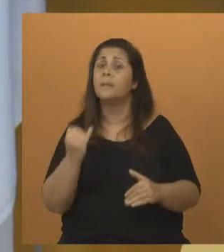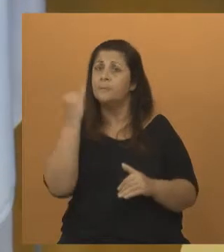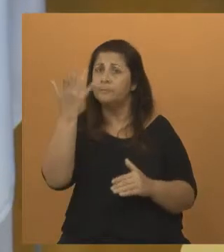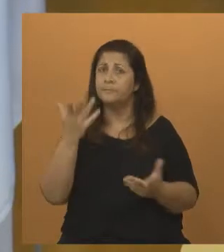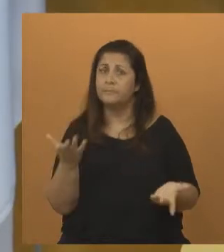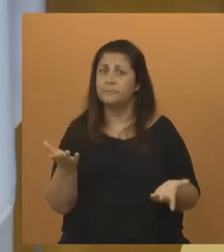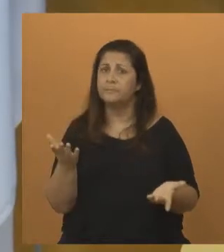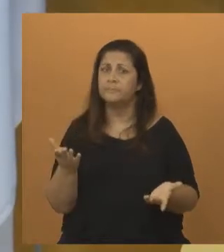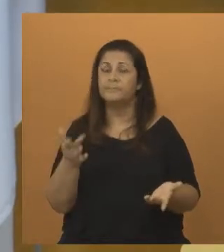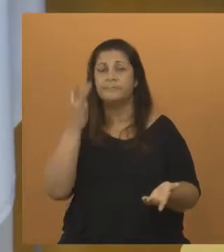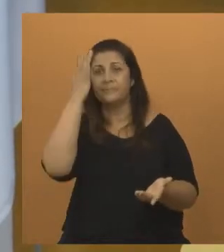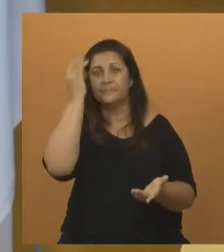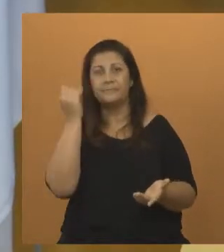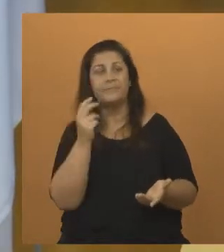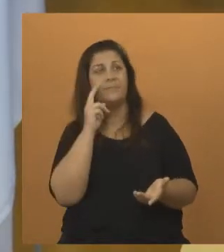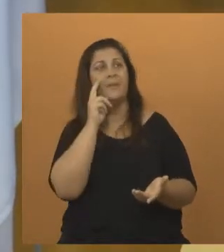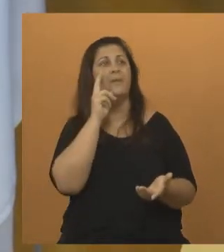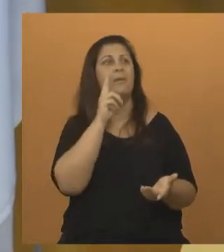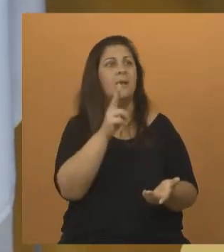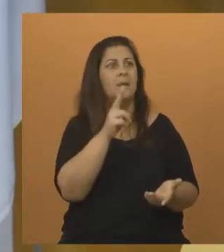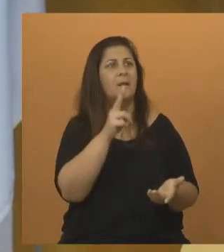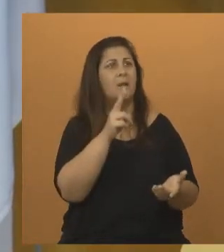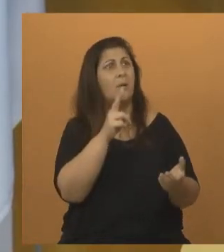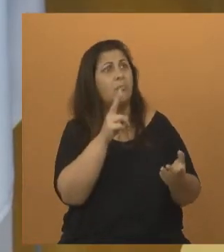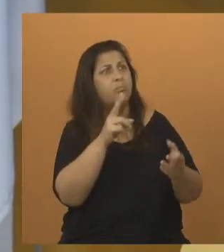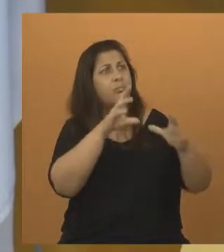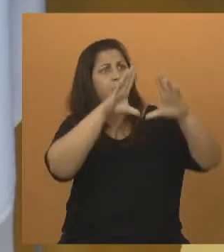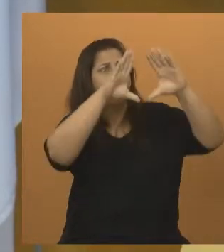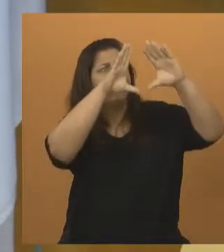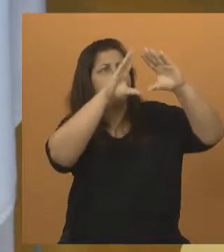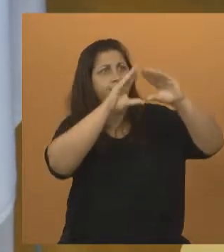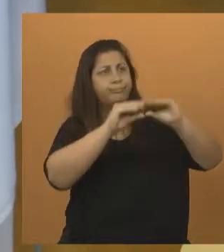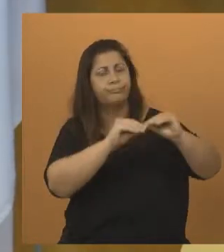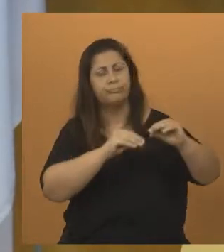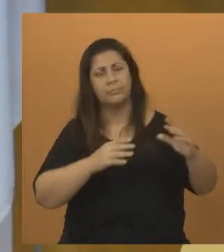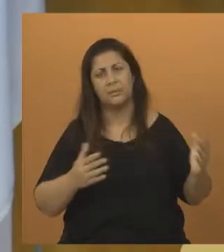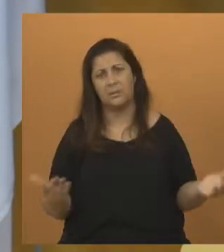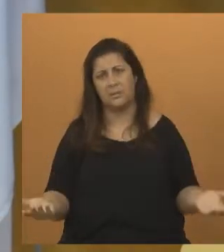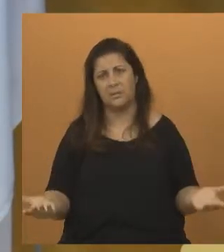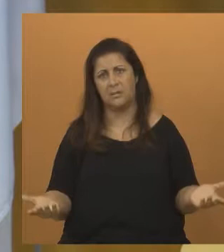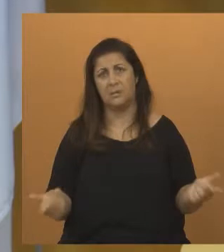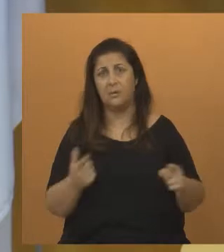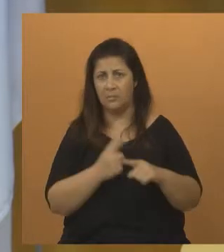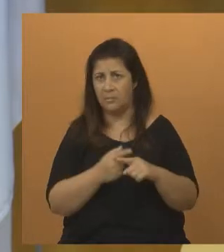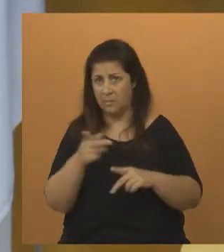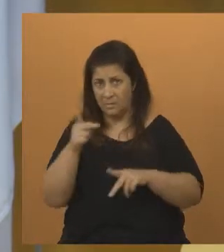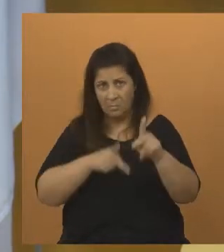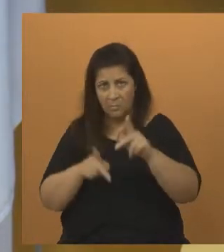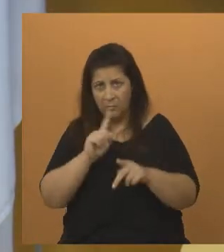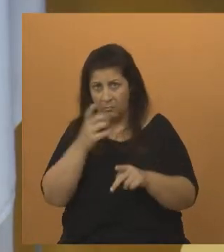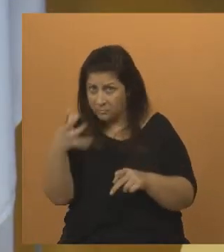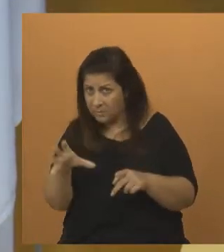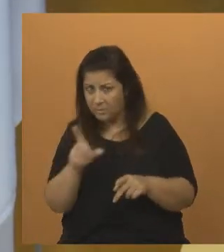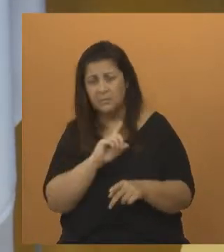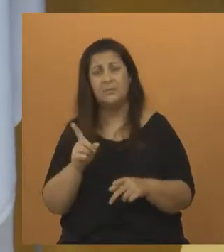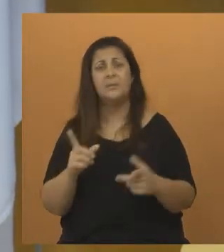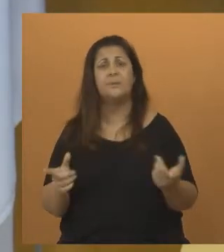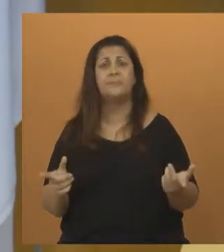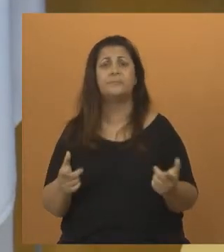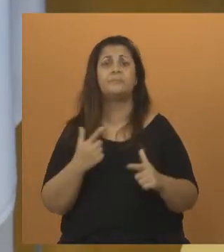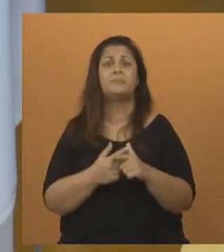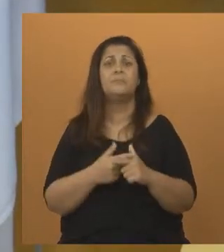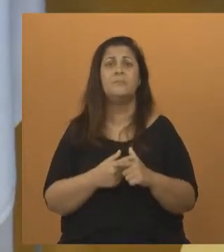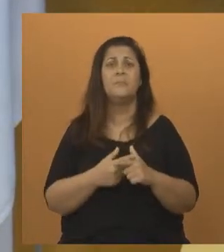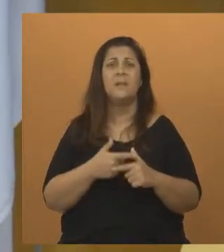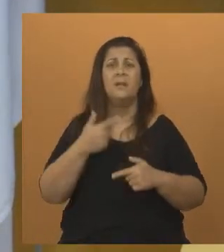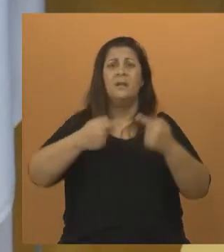amanhã a gente passar lá e não conseguir ver mais esse clube. E tudo isso não é porque a população não quer, é porque, infelizmente, hoje nós temos uma